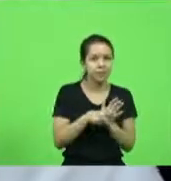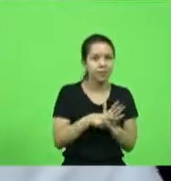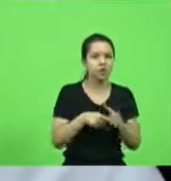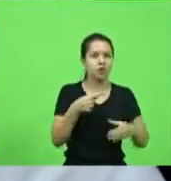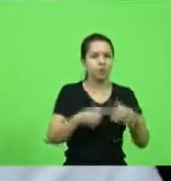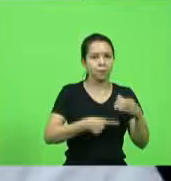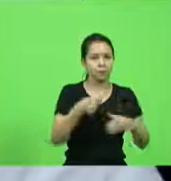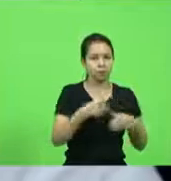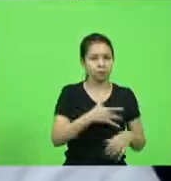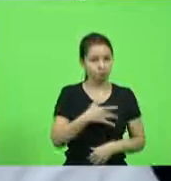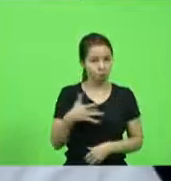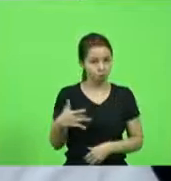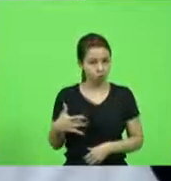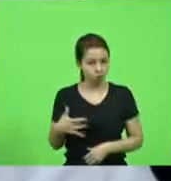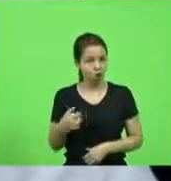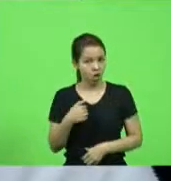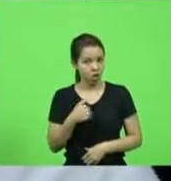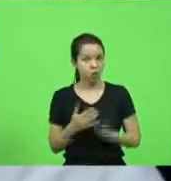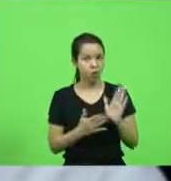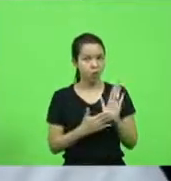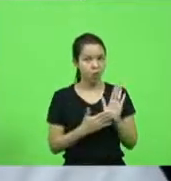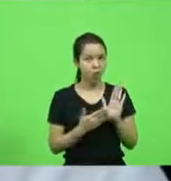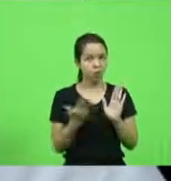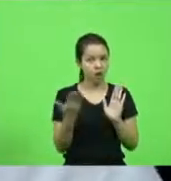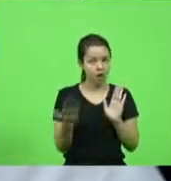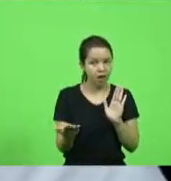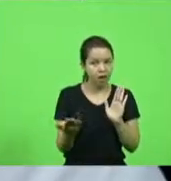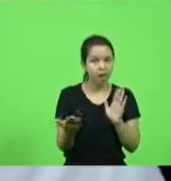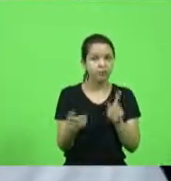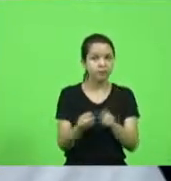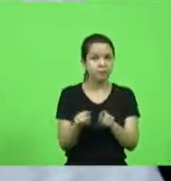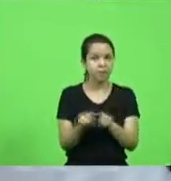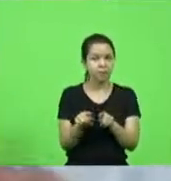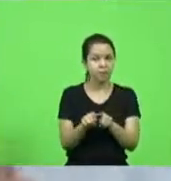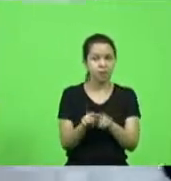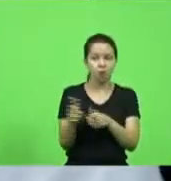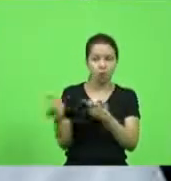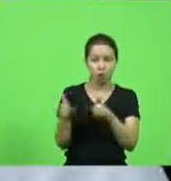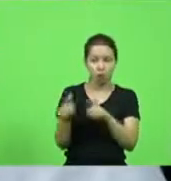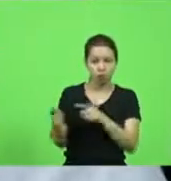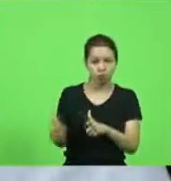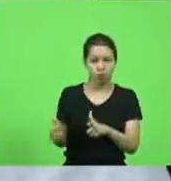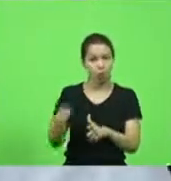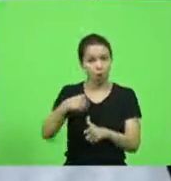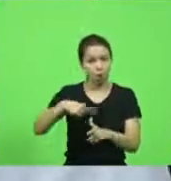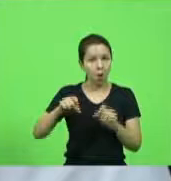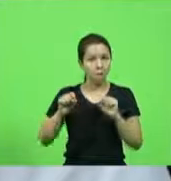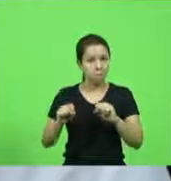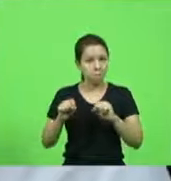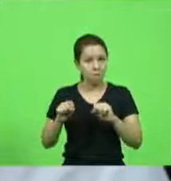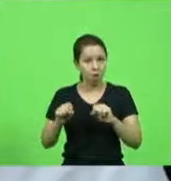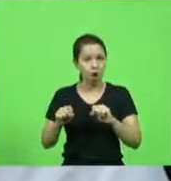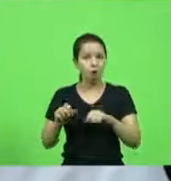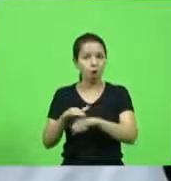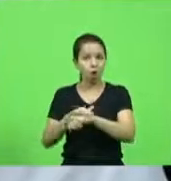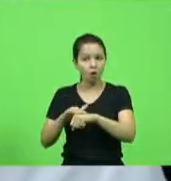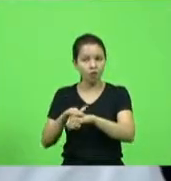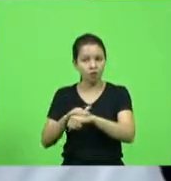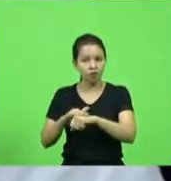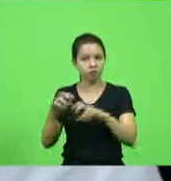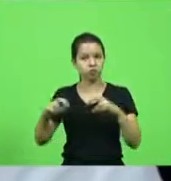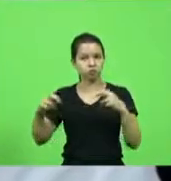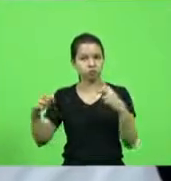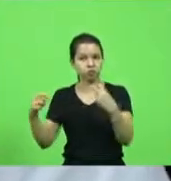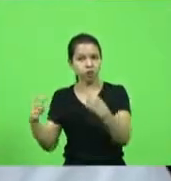e aos demais membros que nós façamos uma conversa, se quiserem uma audiência pública, mas uma